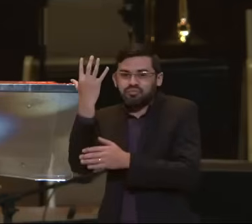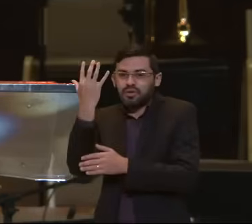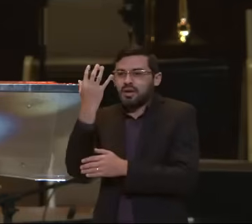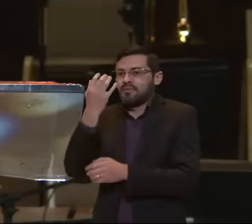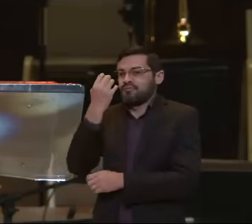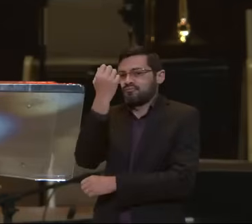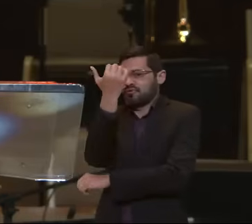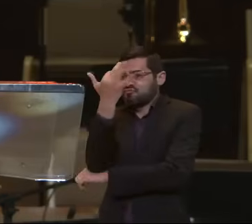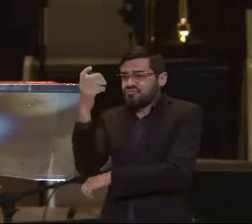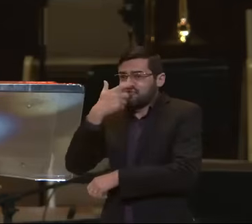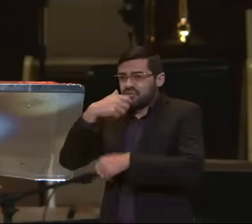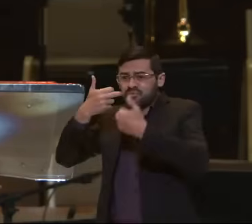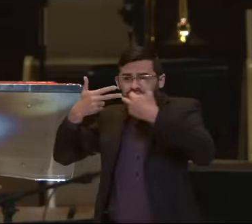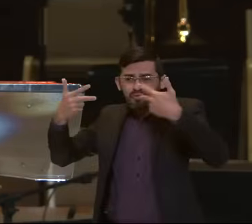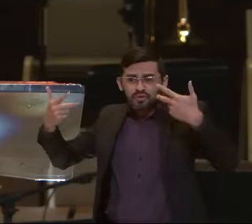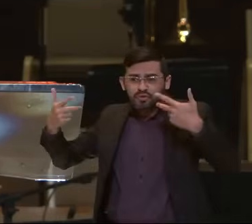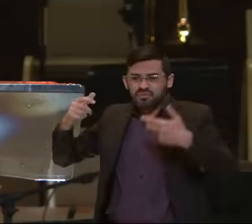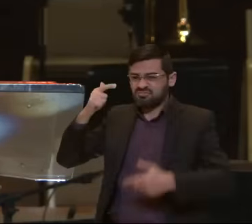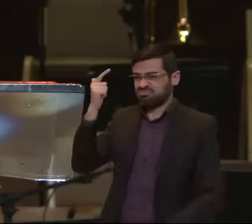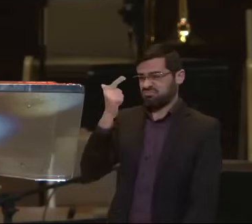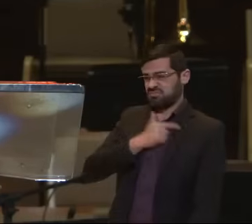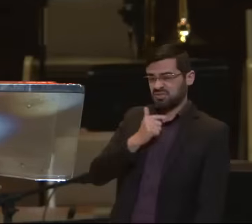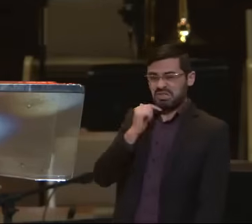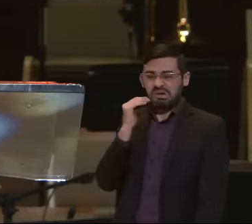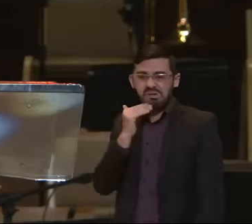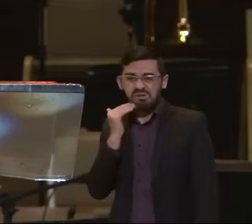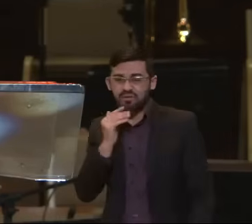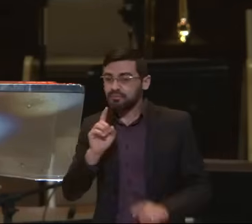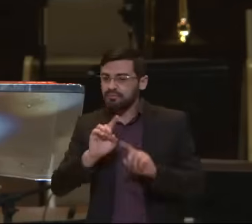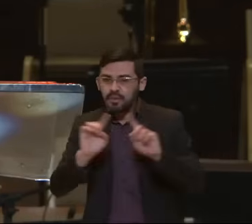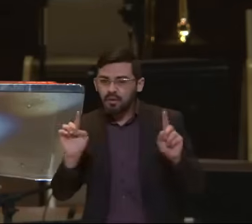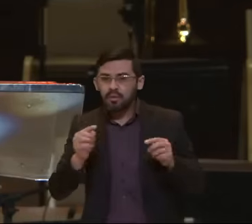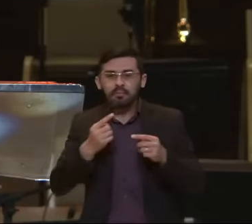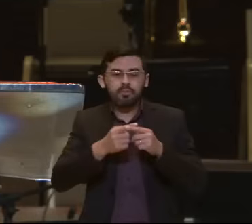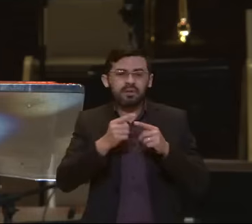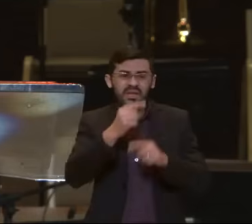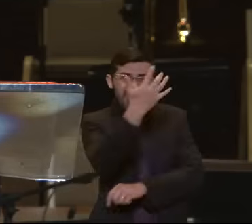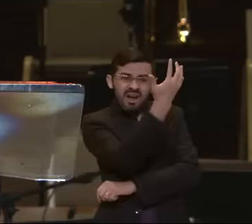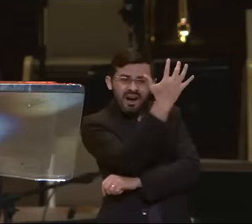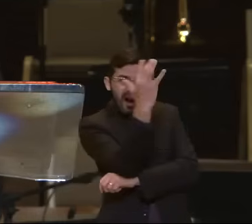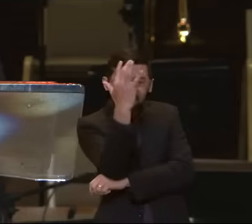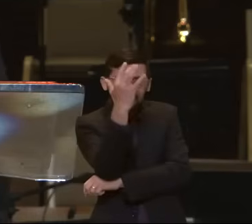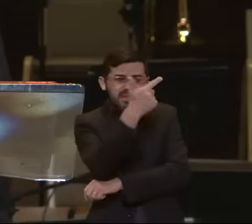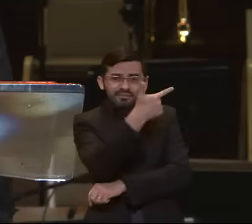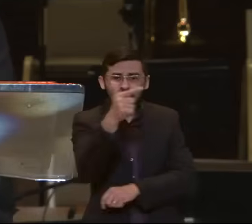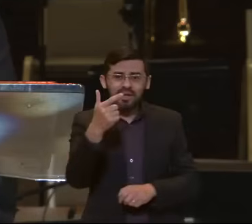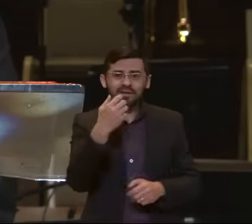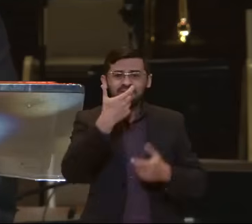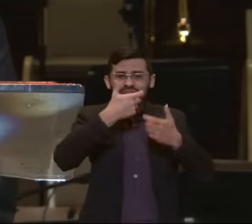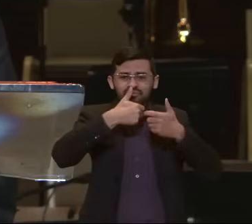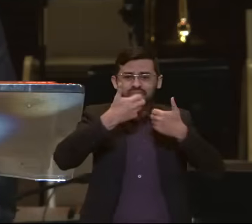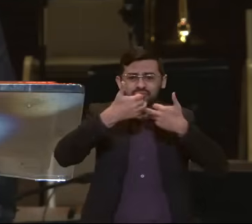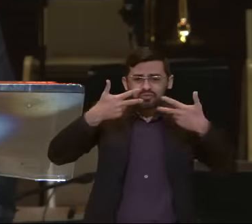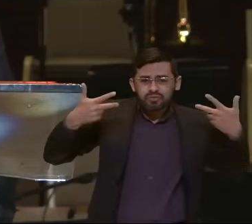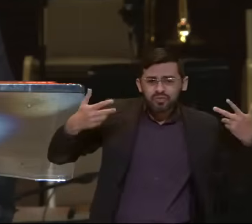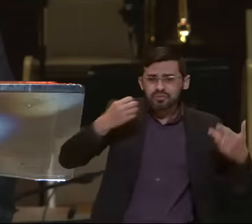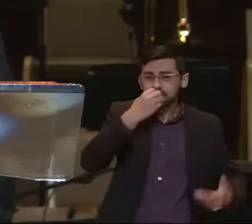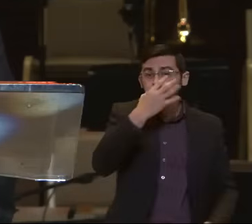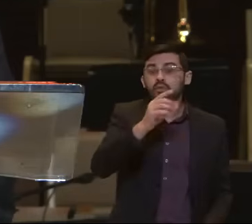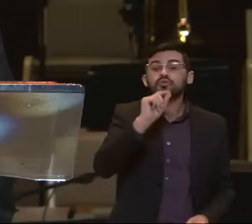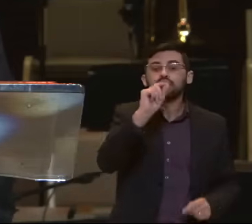má não pode produzir frutos bons. Toda árvore que não produz bom fruto